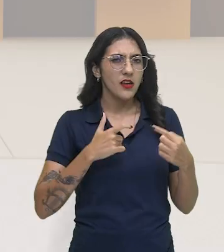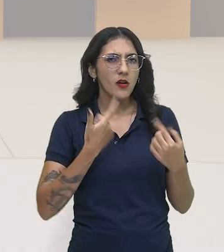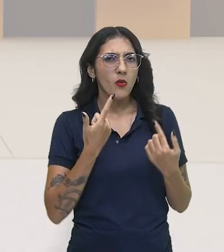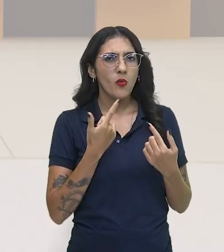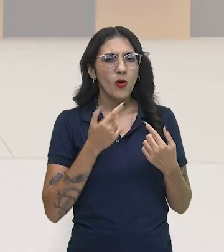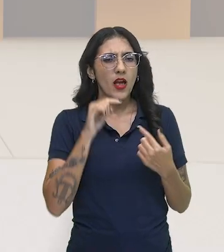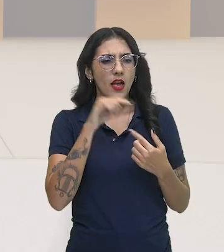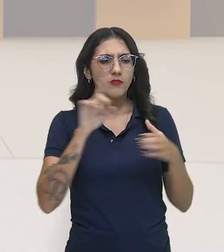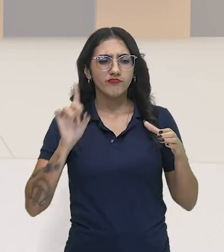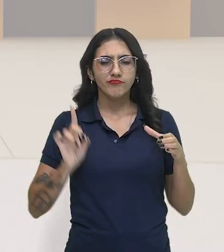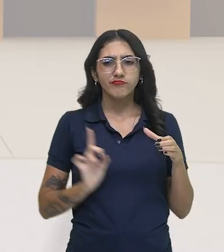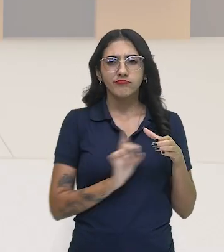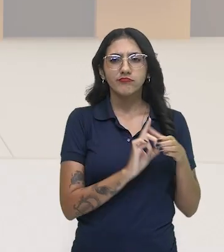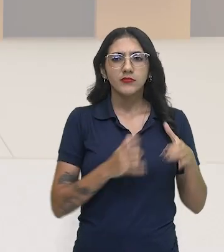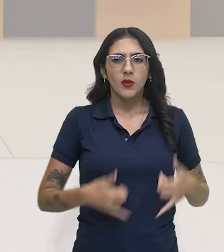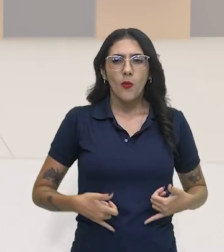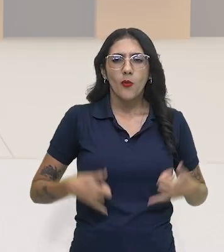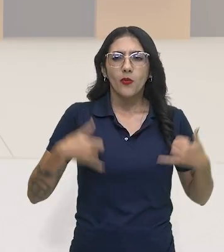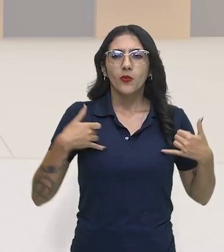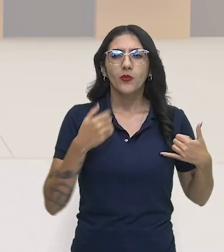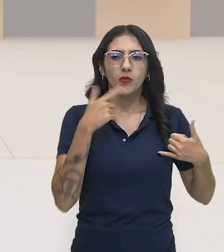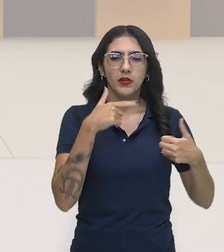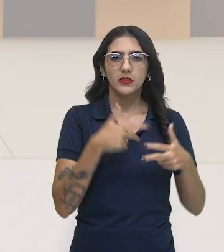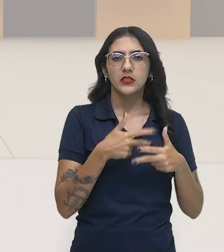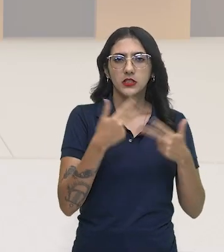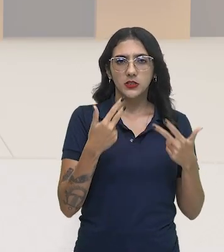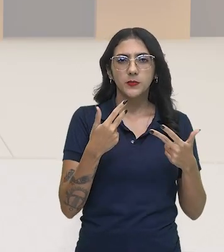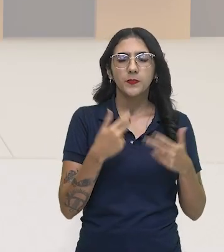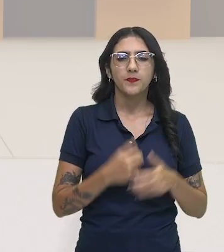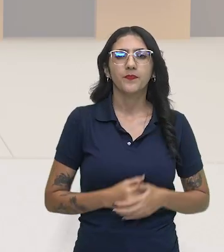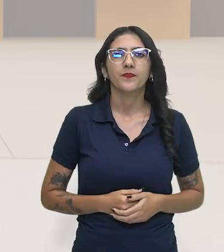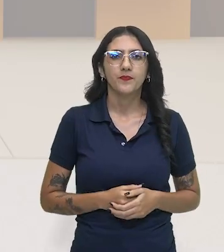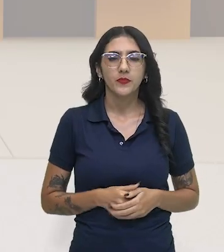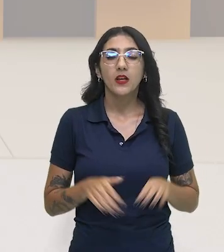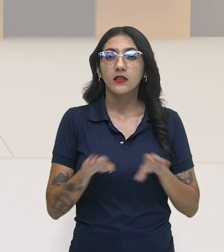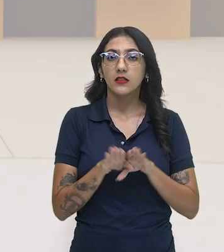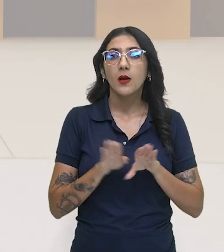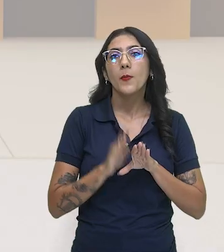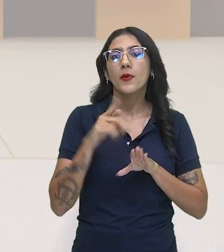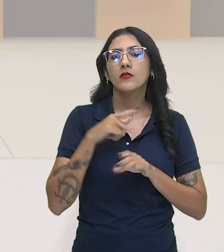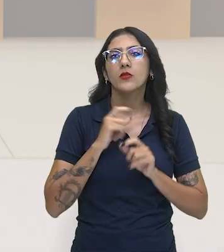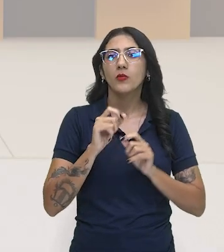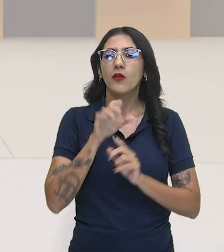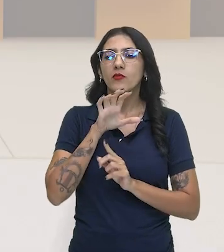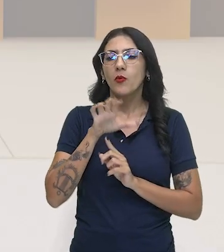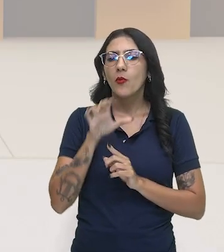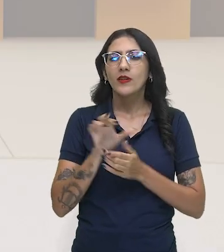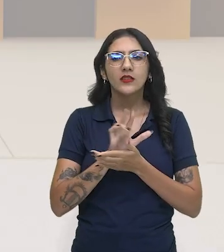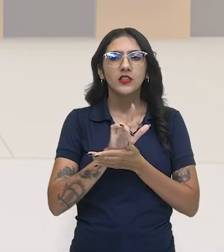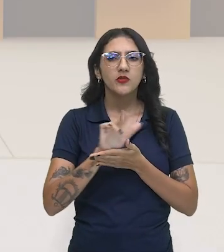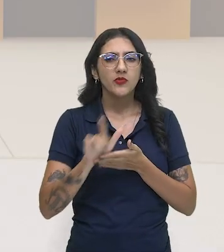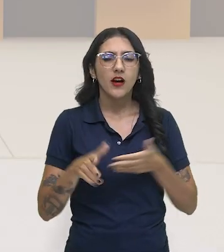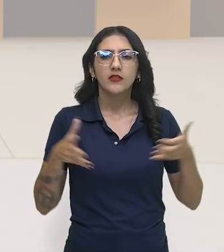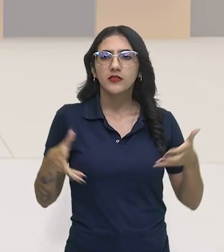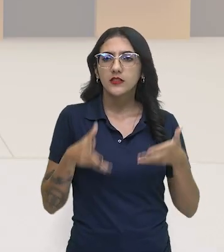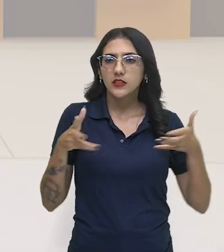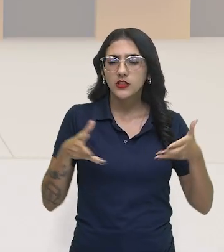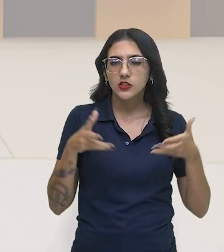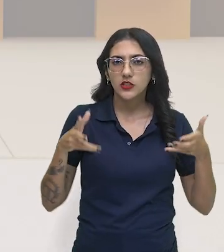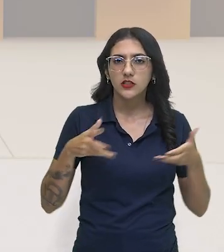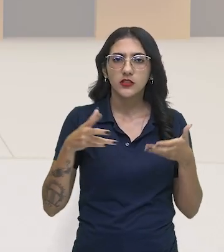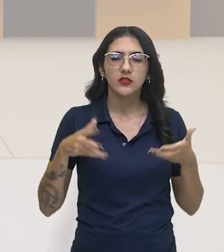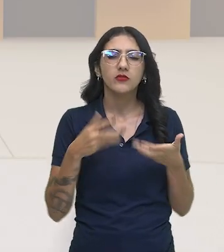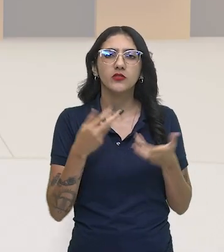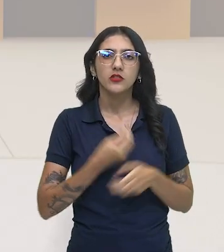de fazer parte desta população. Isso também é reflexo de muitos programas de preservação, de delimitação de terras, de reconhecimento